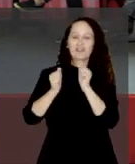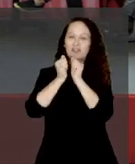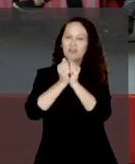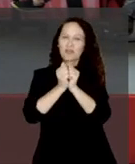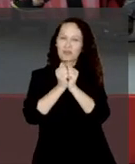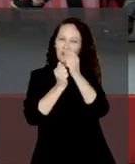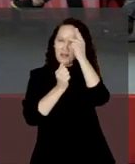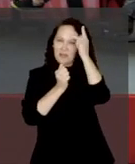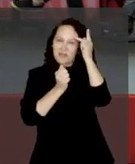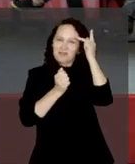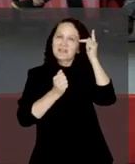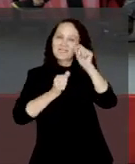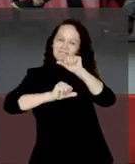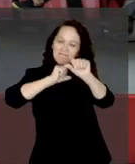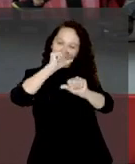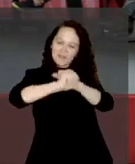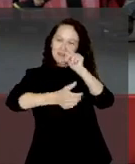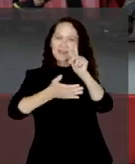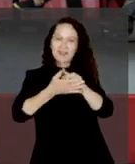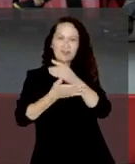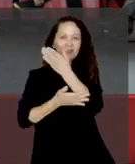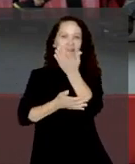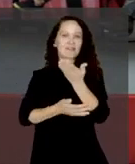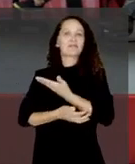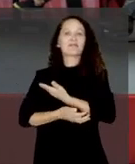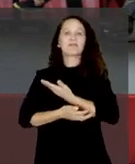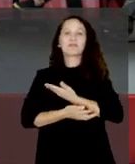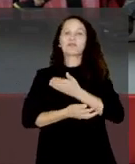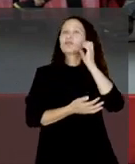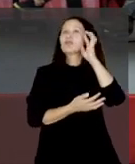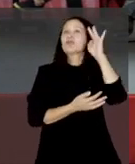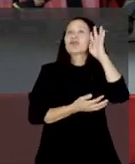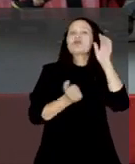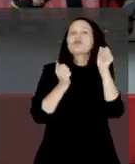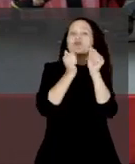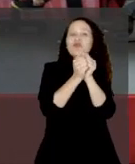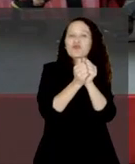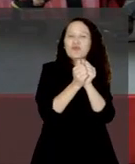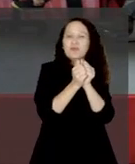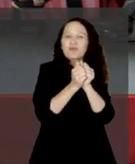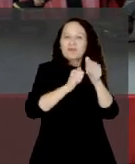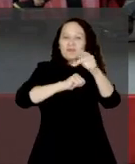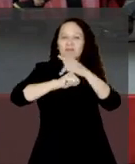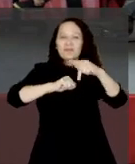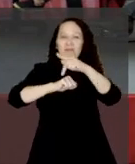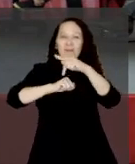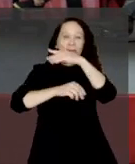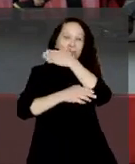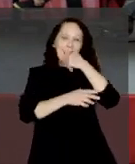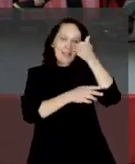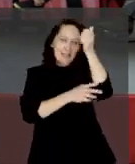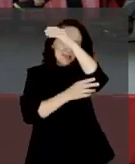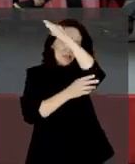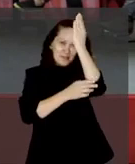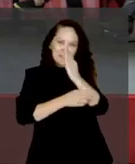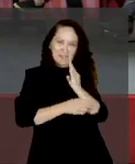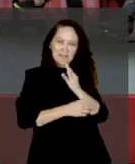o que fizeram com o nosso presidente Lula, tirá-lo da eleição, o que fizeram já com vários